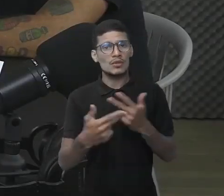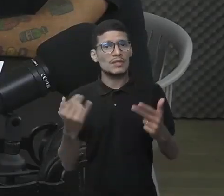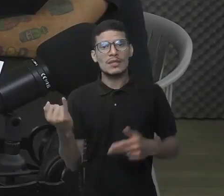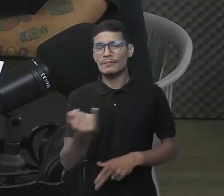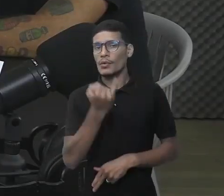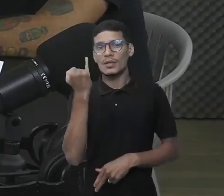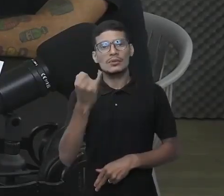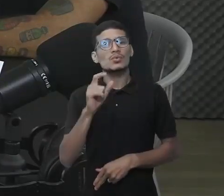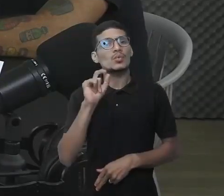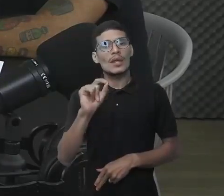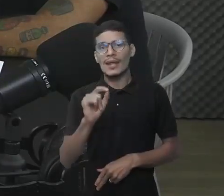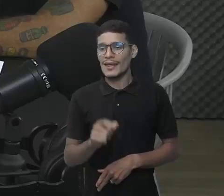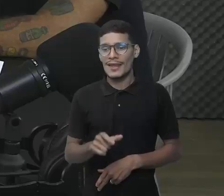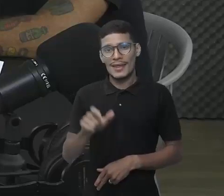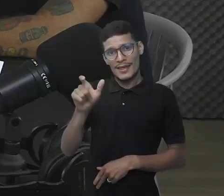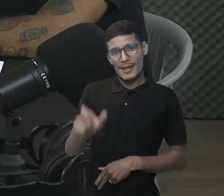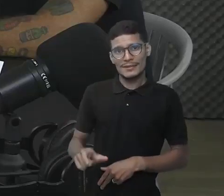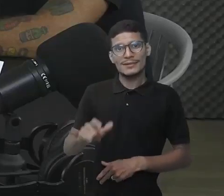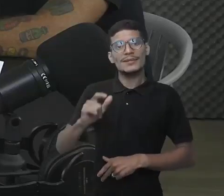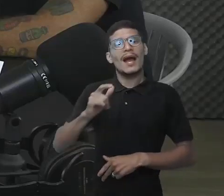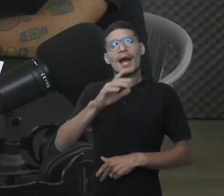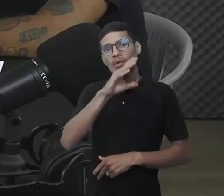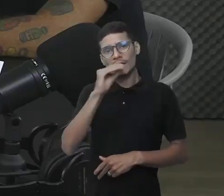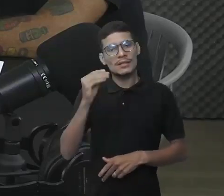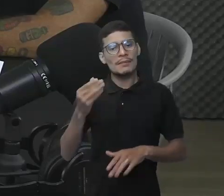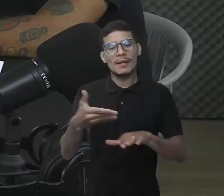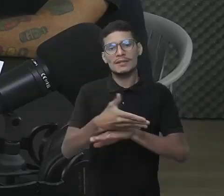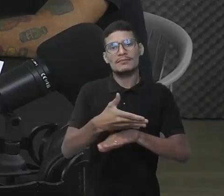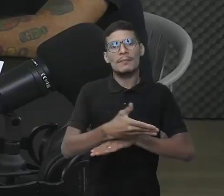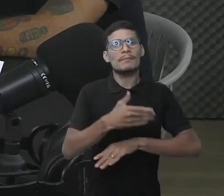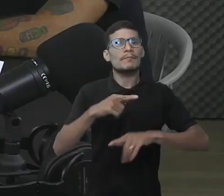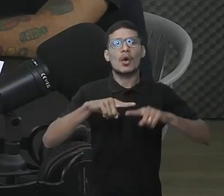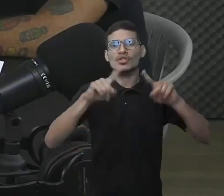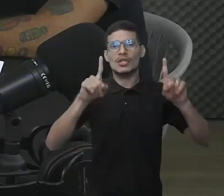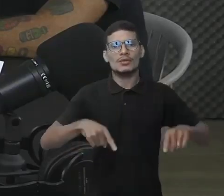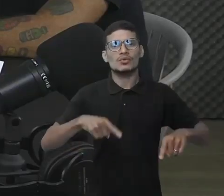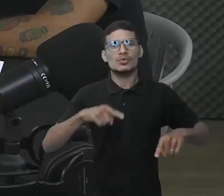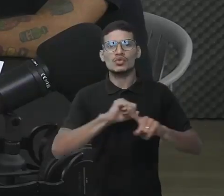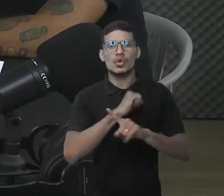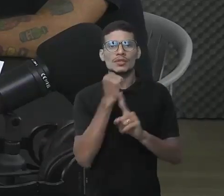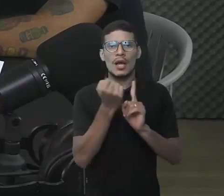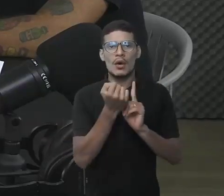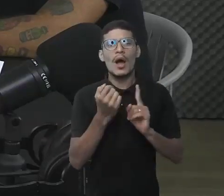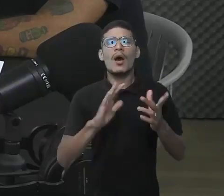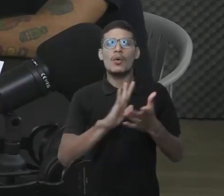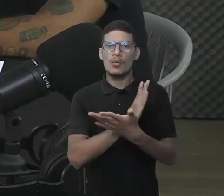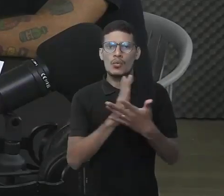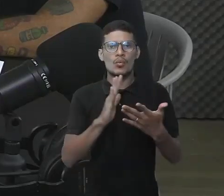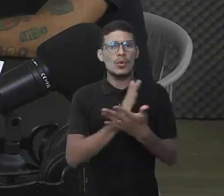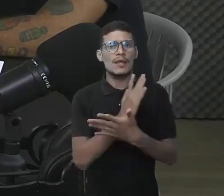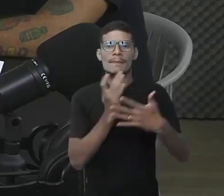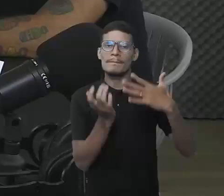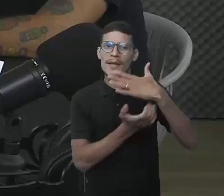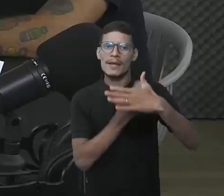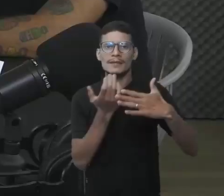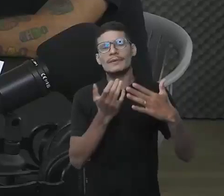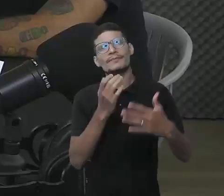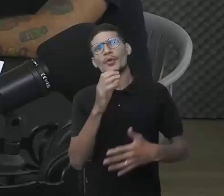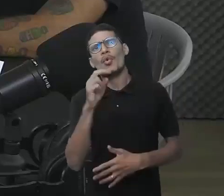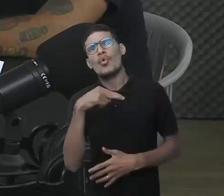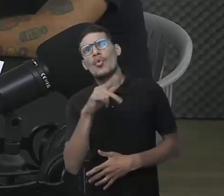quando esse adolescente participa de algum projeto social, de alguma organização da Hum. sociedade civil, né, de alguma ONG